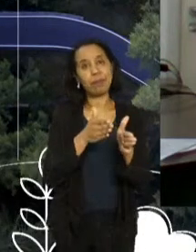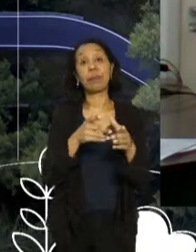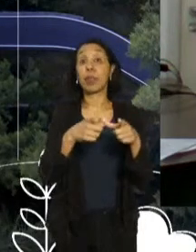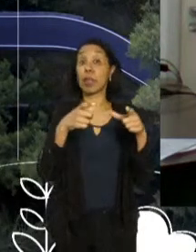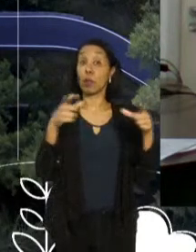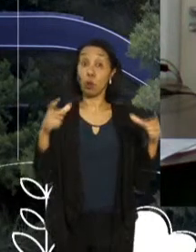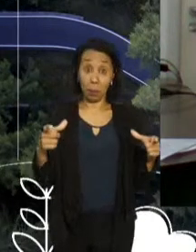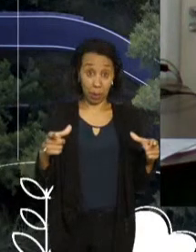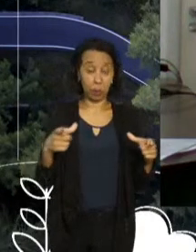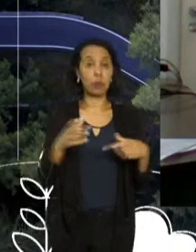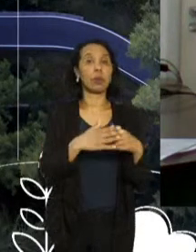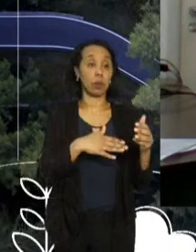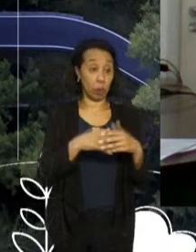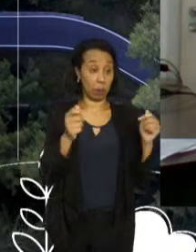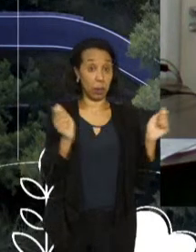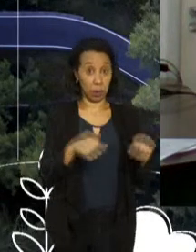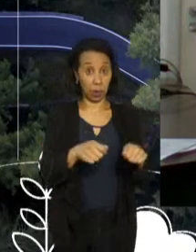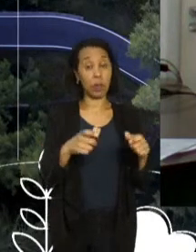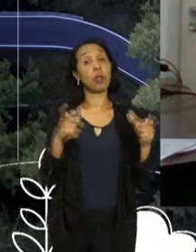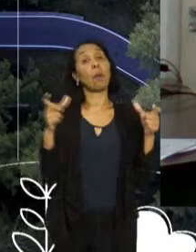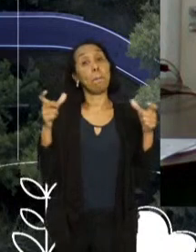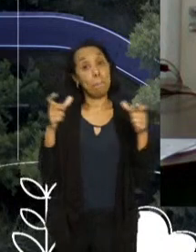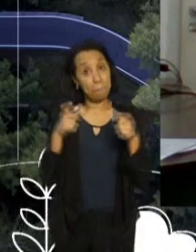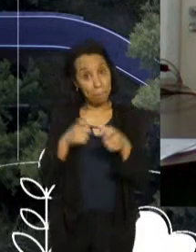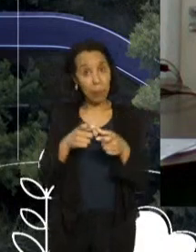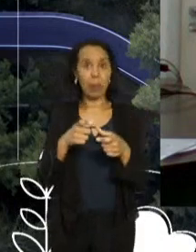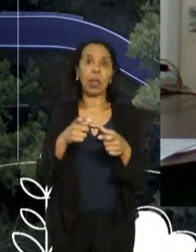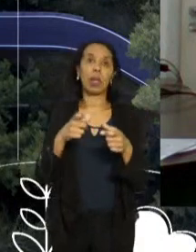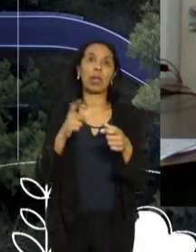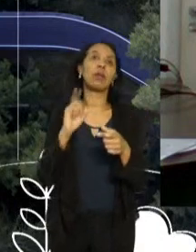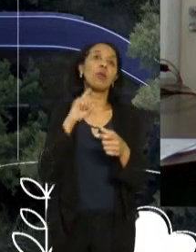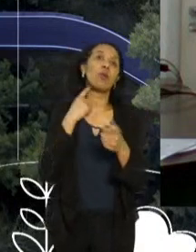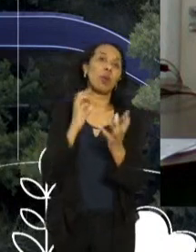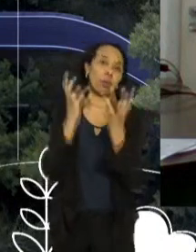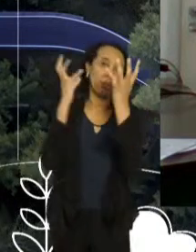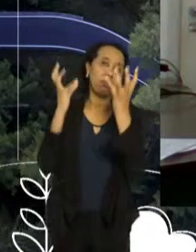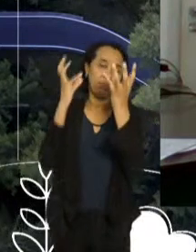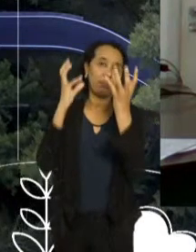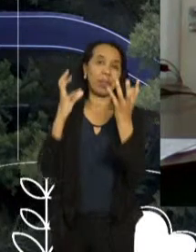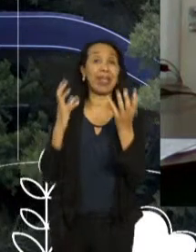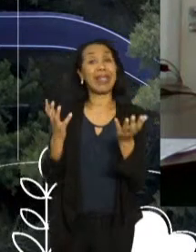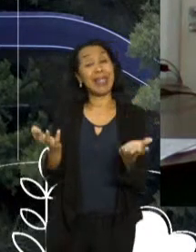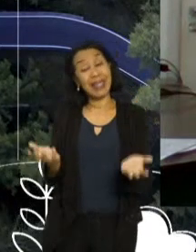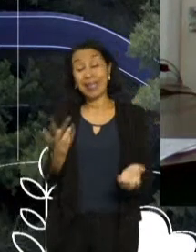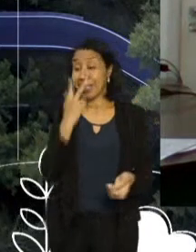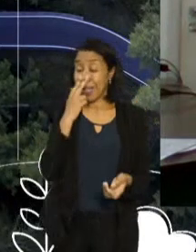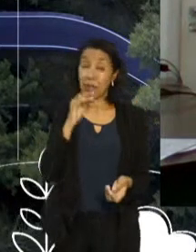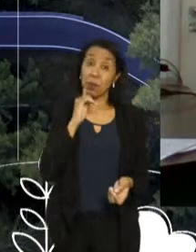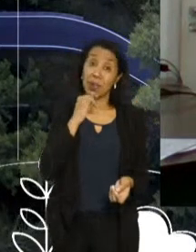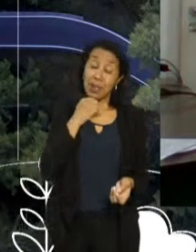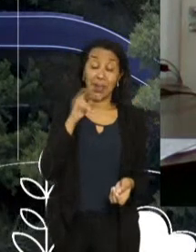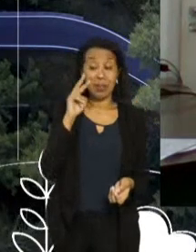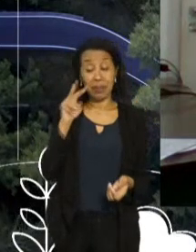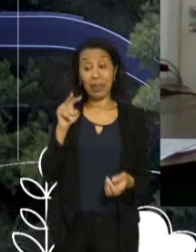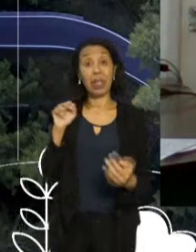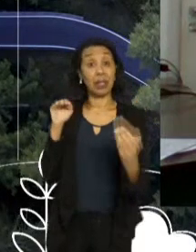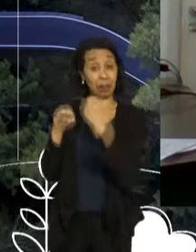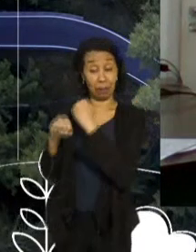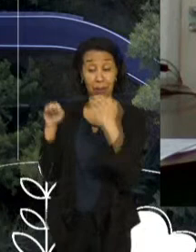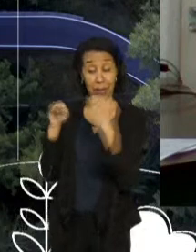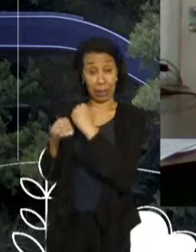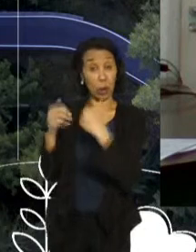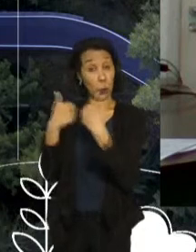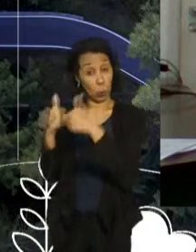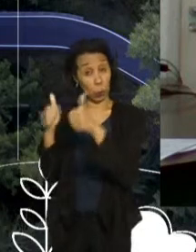com a menor emissão. E é meio triste que a gente vê que o conceito de corredores de ônibus, que virou